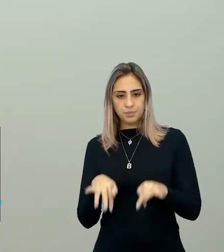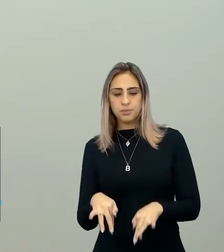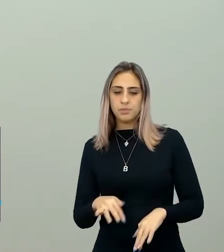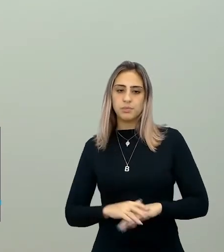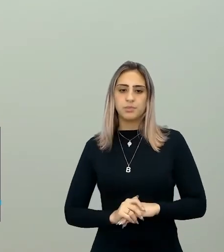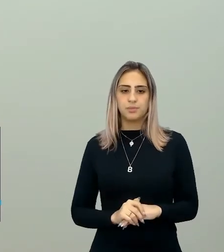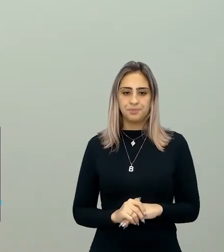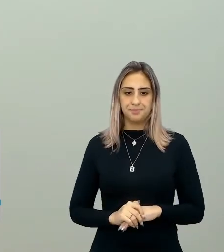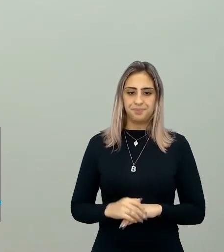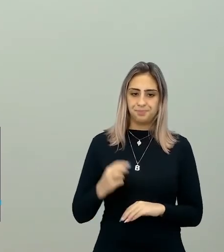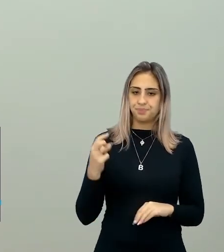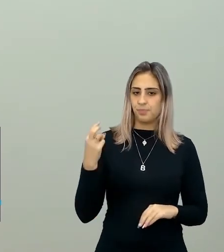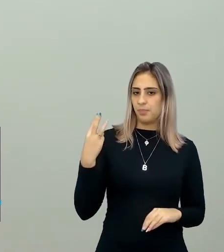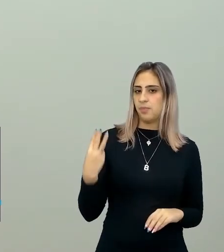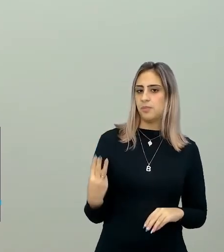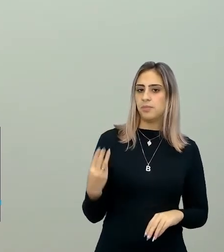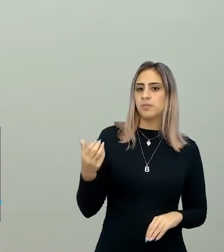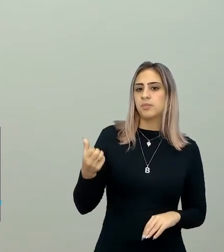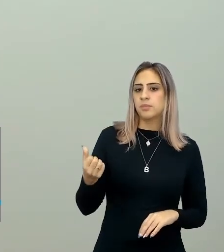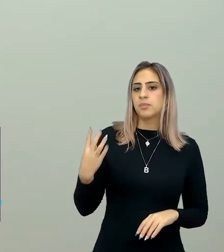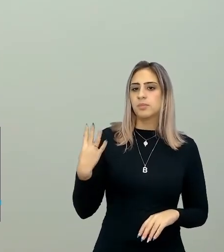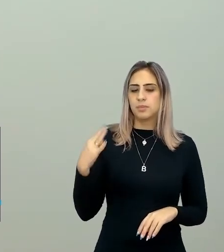final